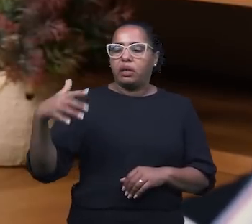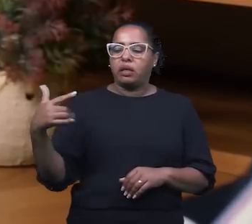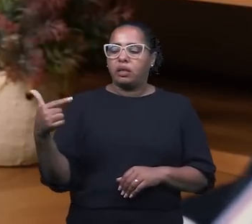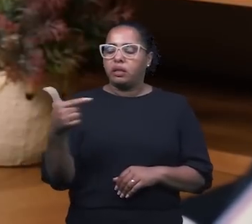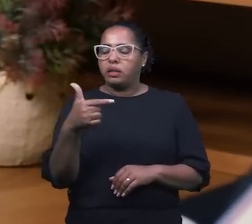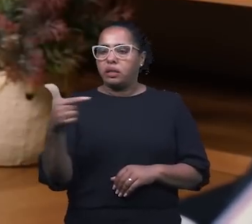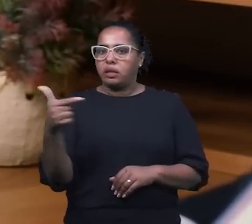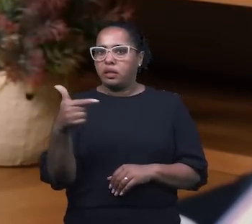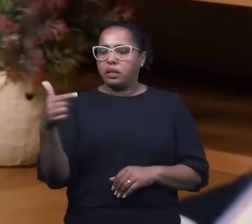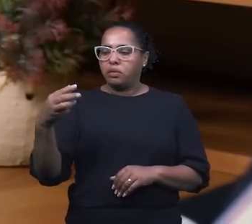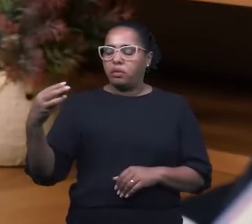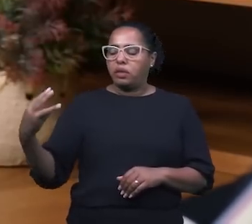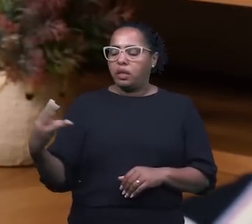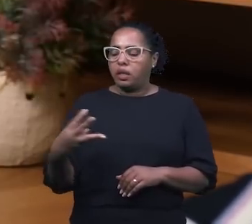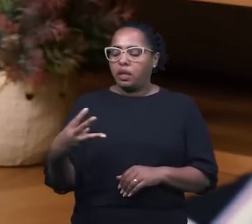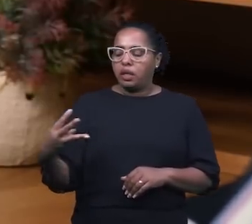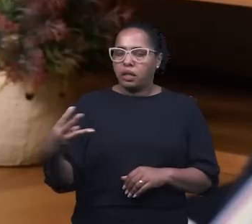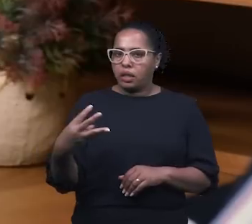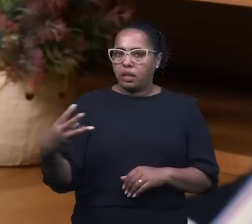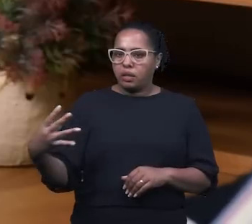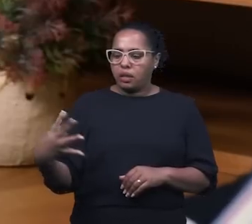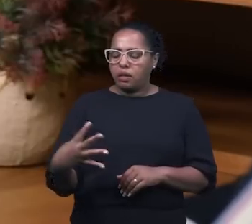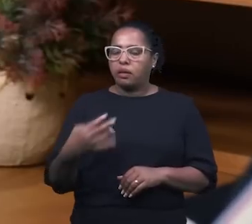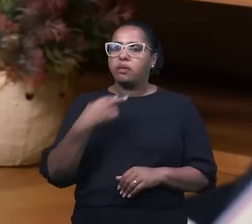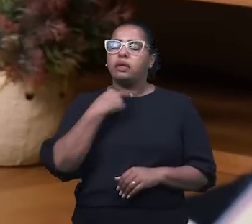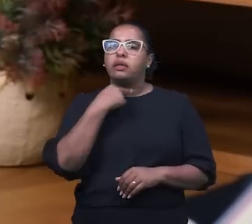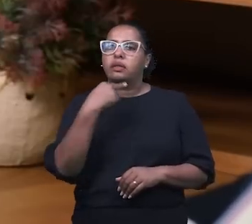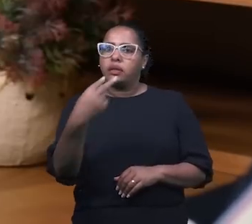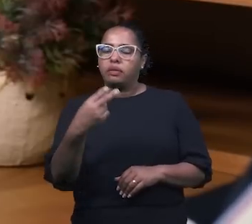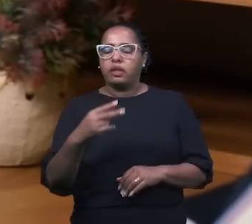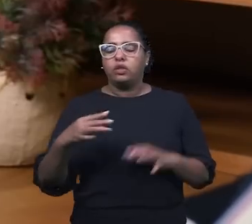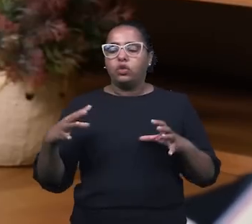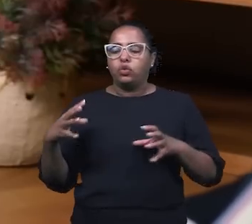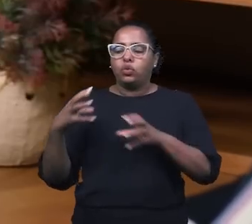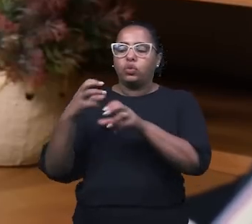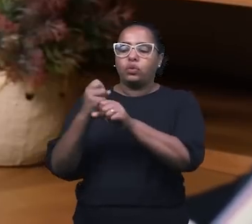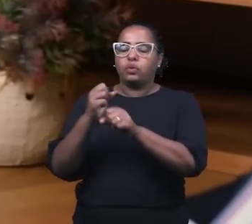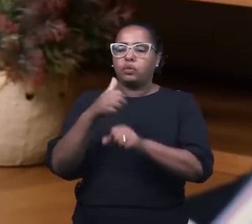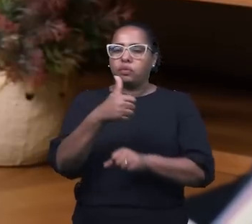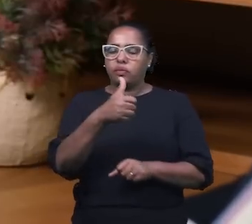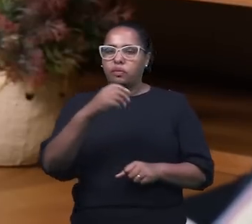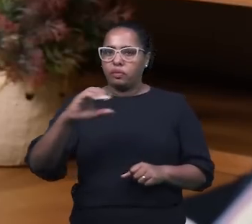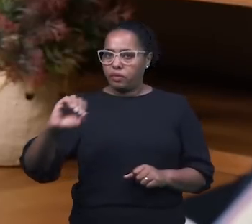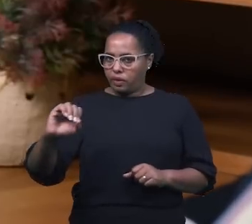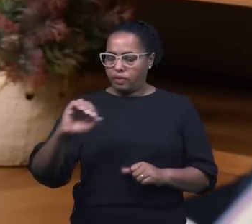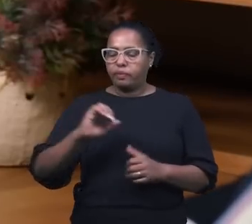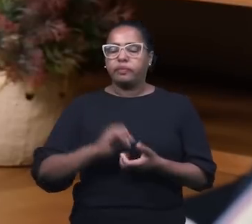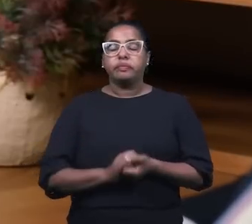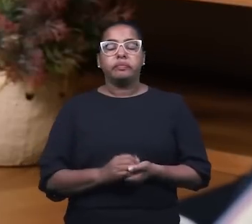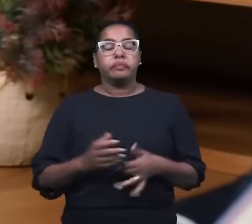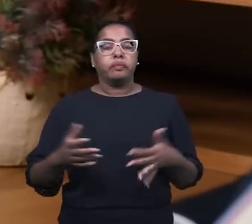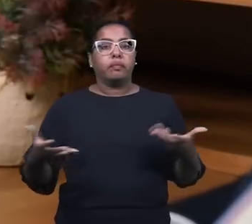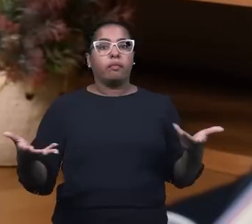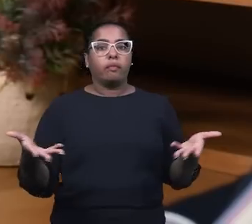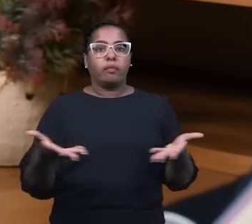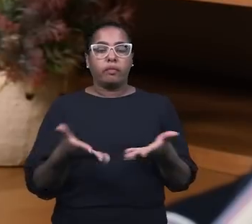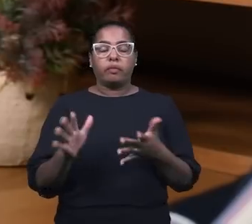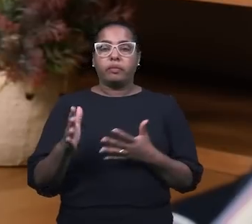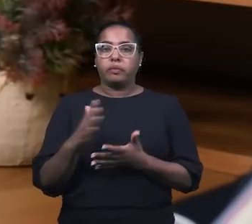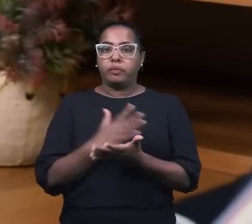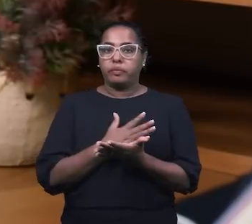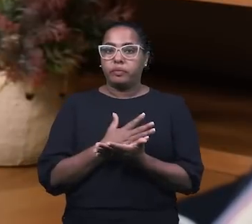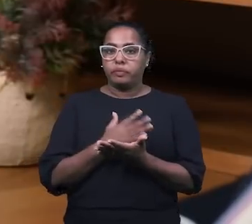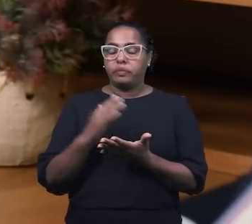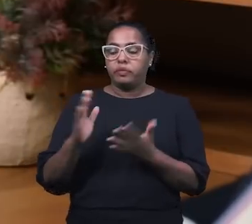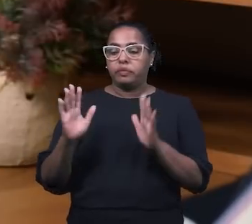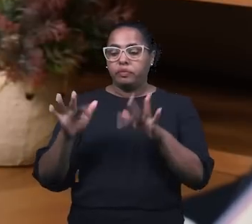2 contraltos e 2 baixos. Então, nós tínhamos 10 vozes. Então, agora que passou